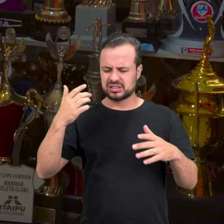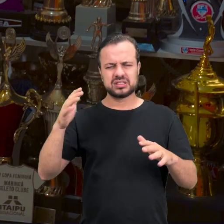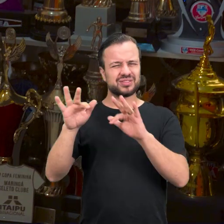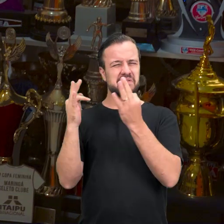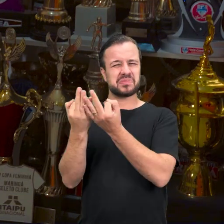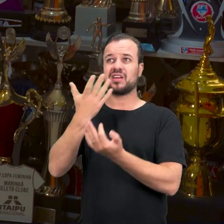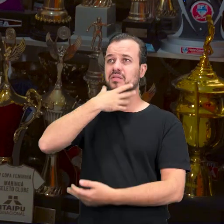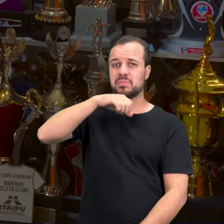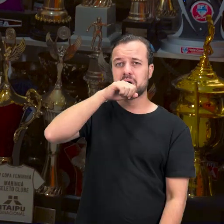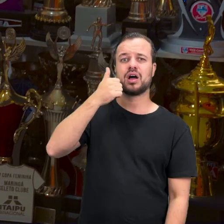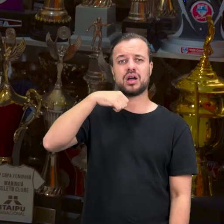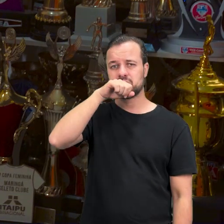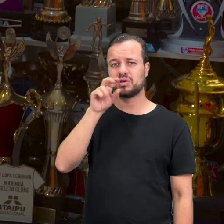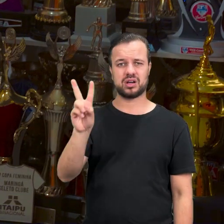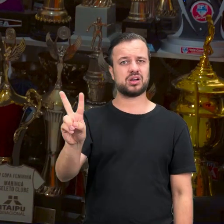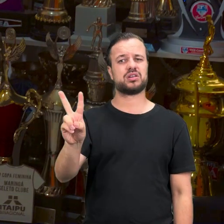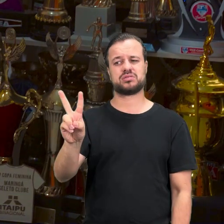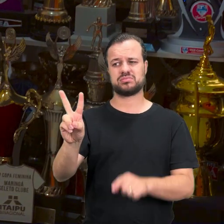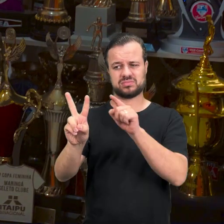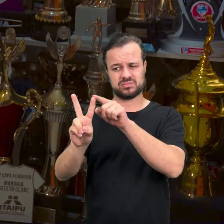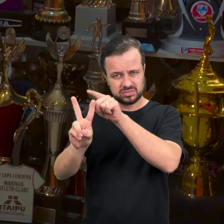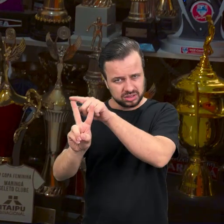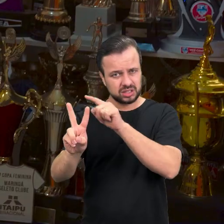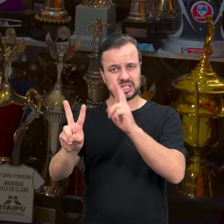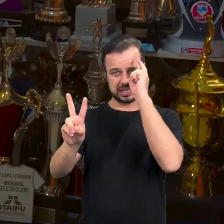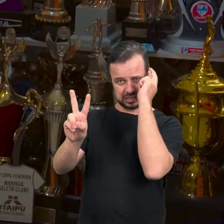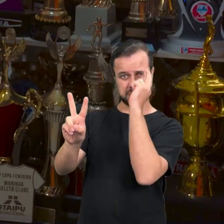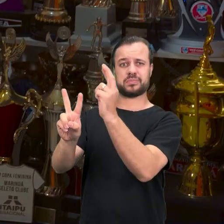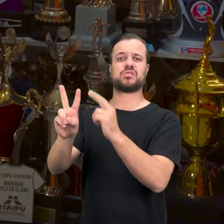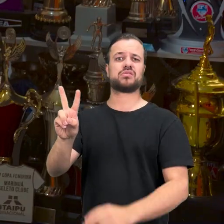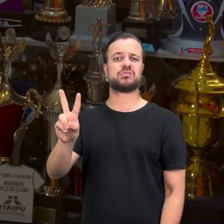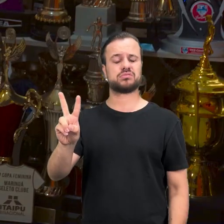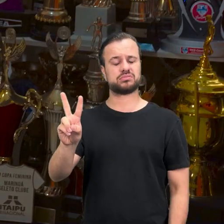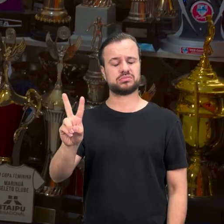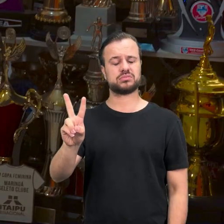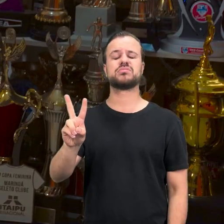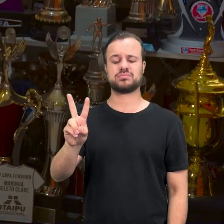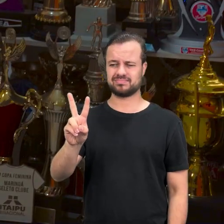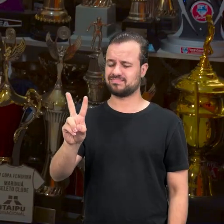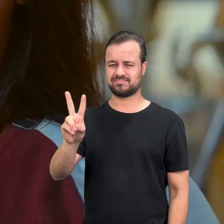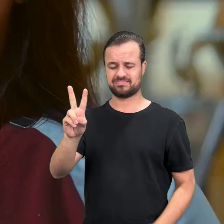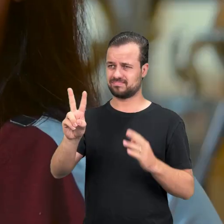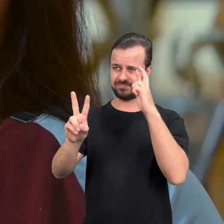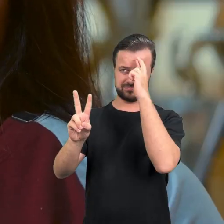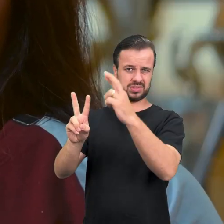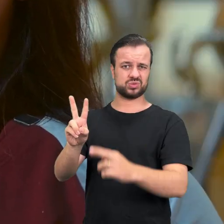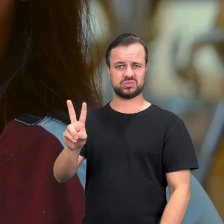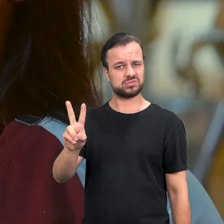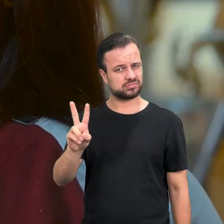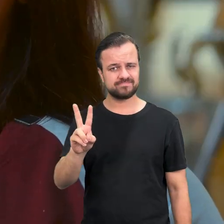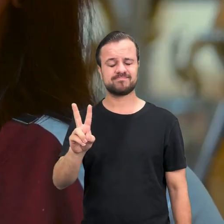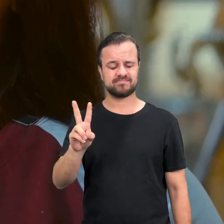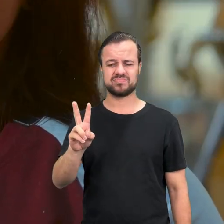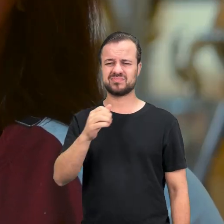Pai e mãe. A gente sabe que isso, o respeito por eles é o maior, né, da nossa vida.